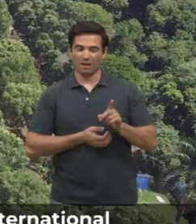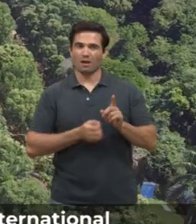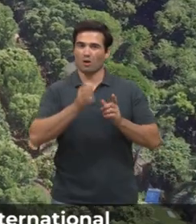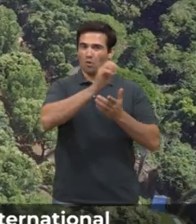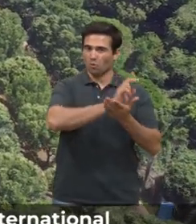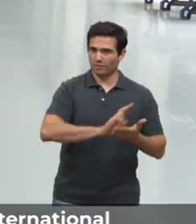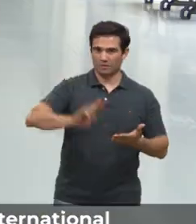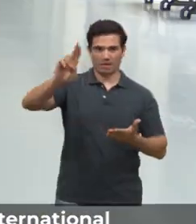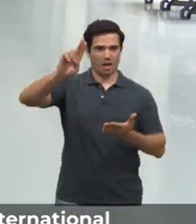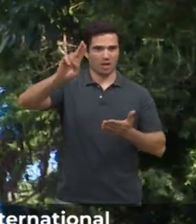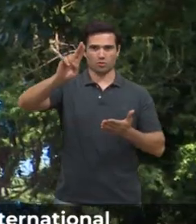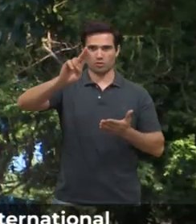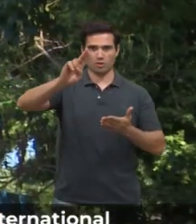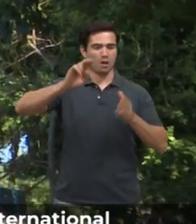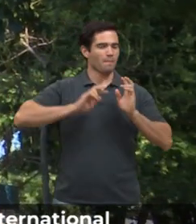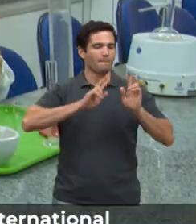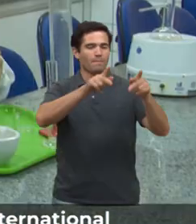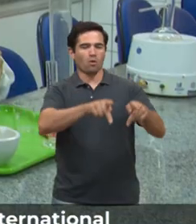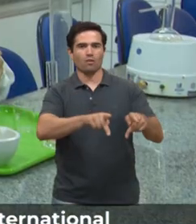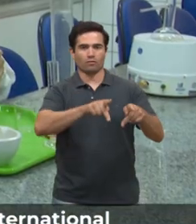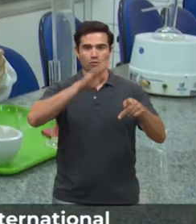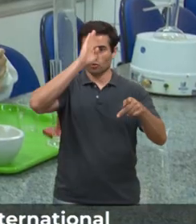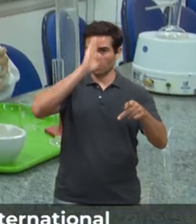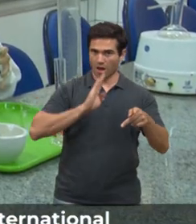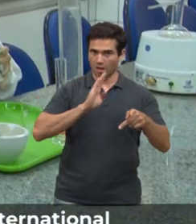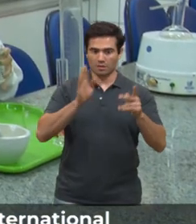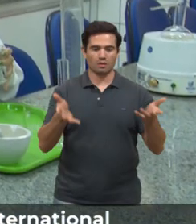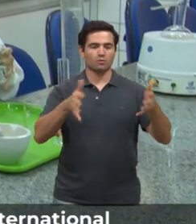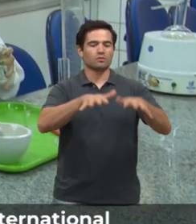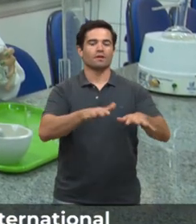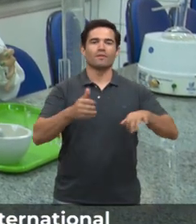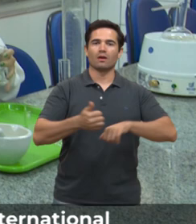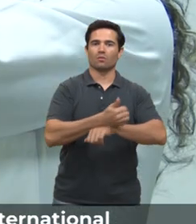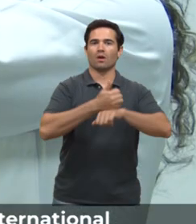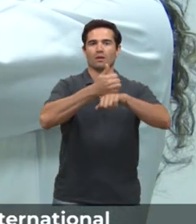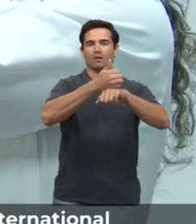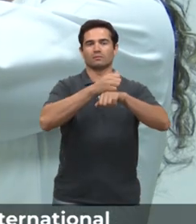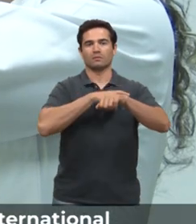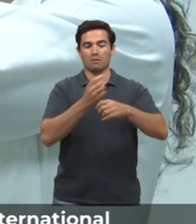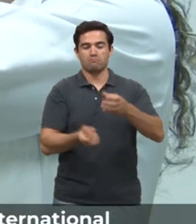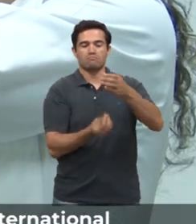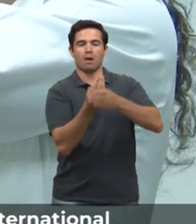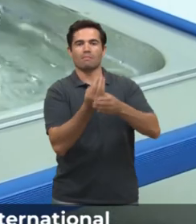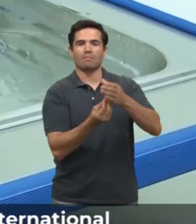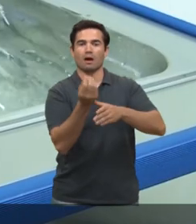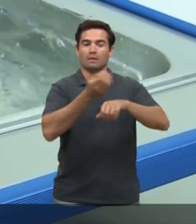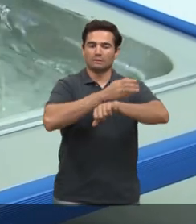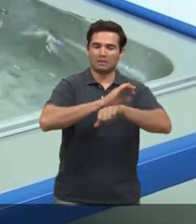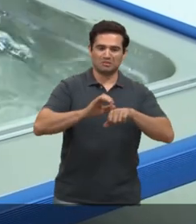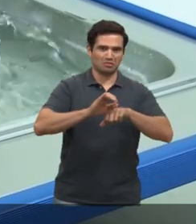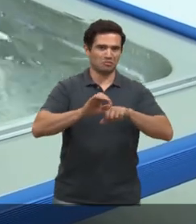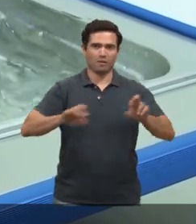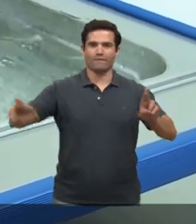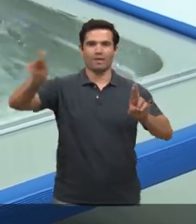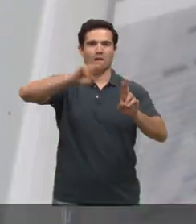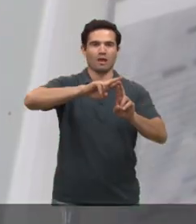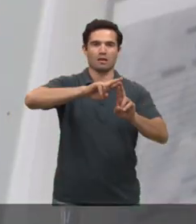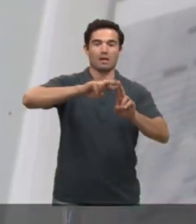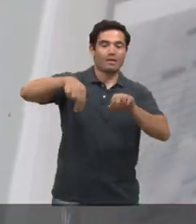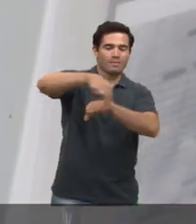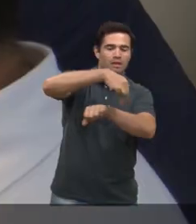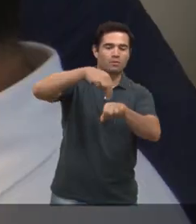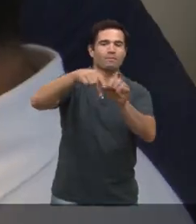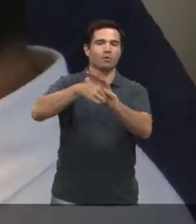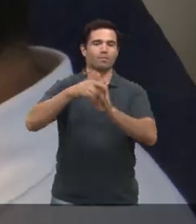Uma universidade pública gratuita, inclusiva e de qualidade, com produção científica de destaque nacional